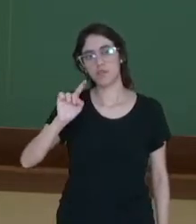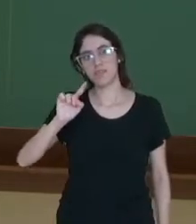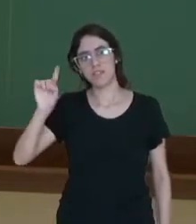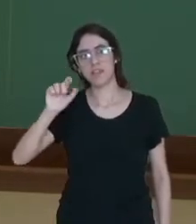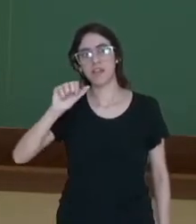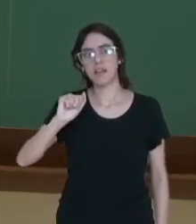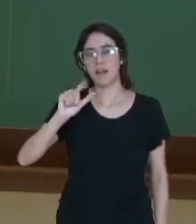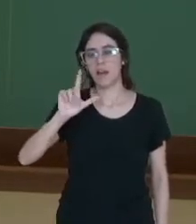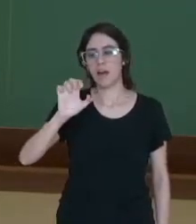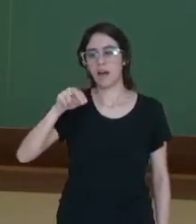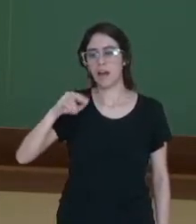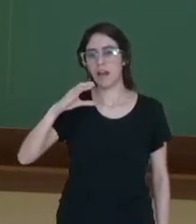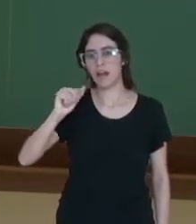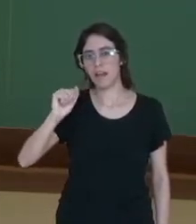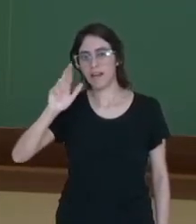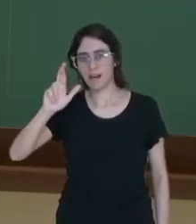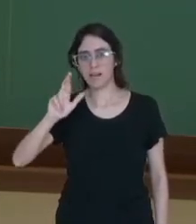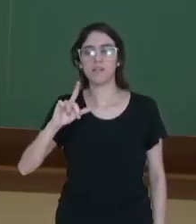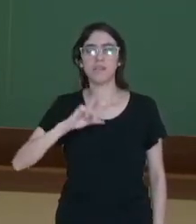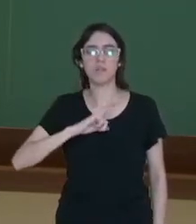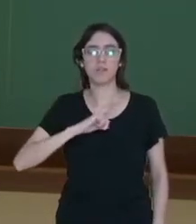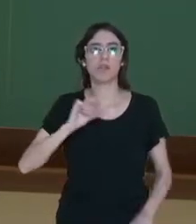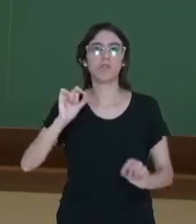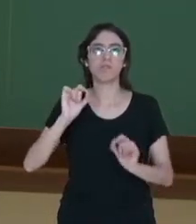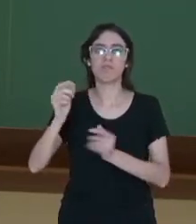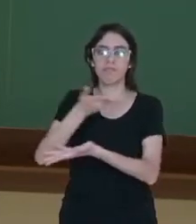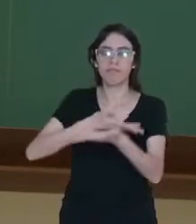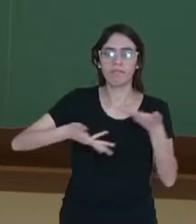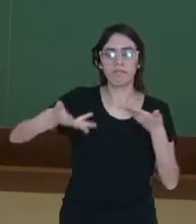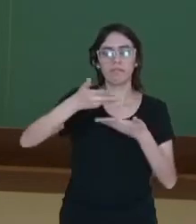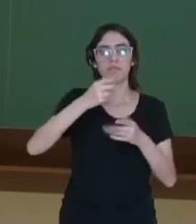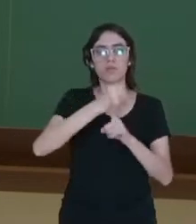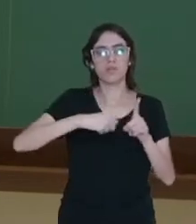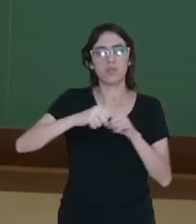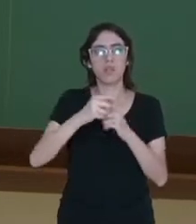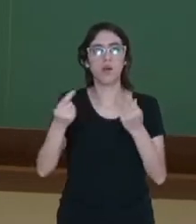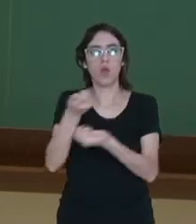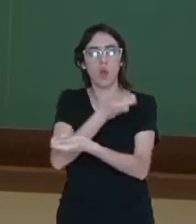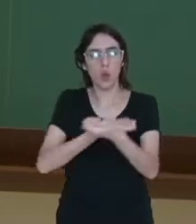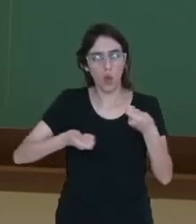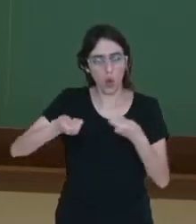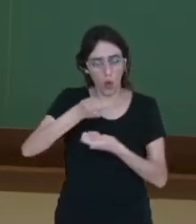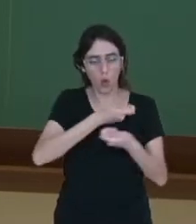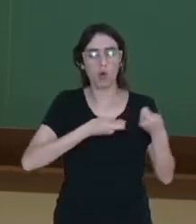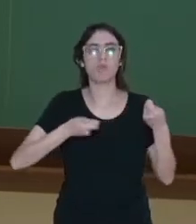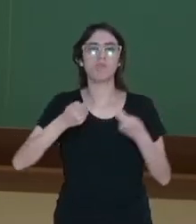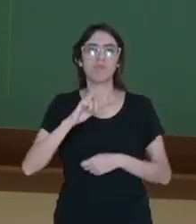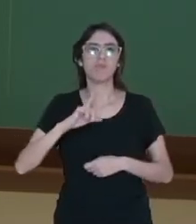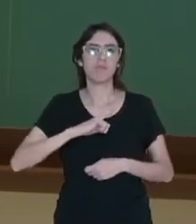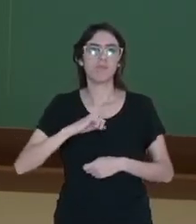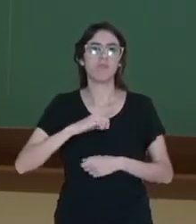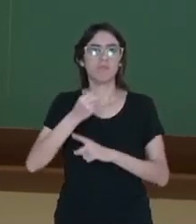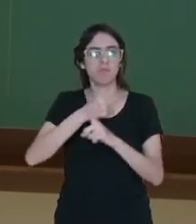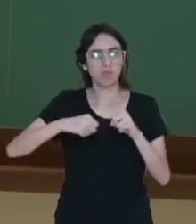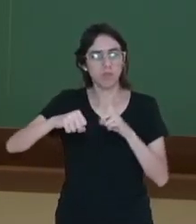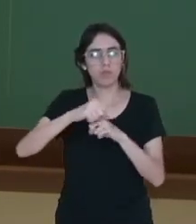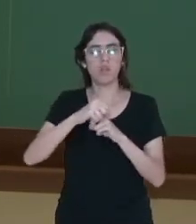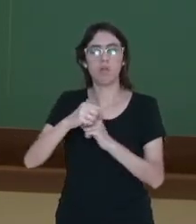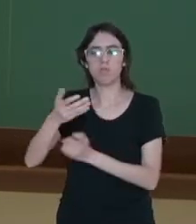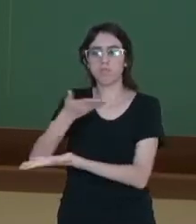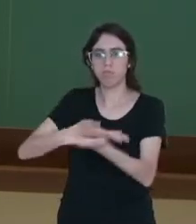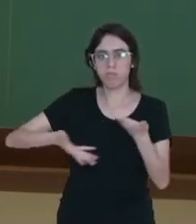num governo aí conciliador entre setores econômicos, setores sociais. Setores esses, aliás, econômico-social,